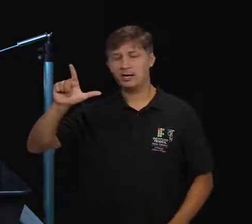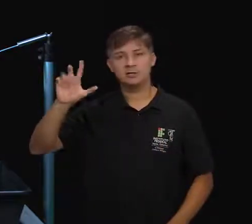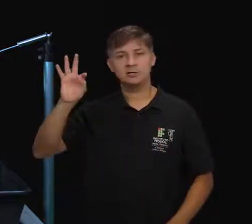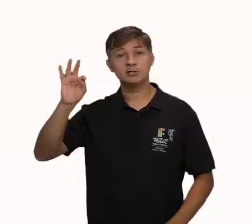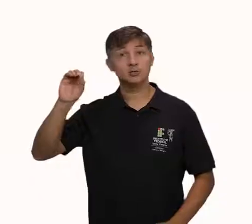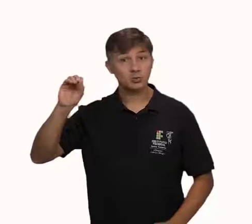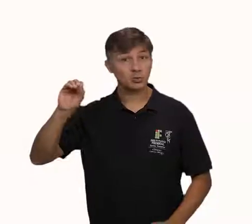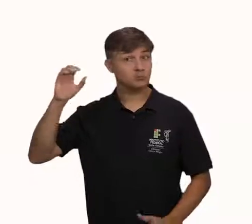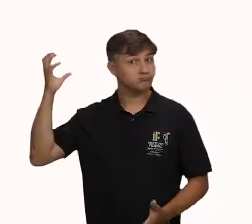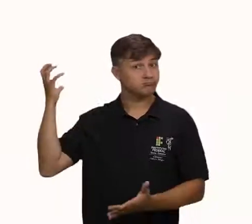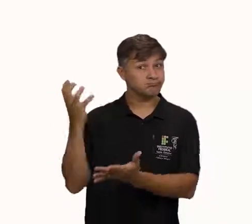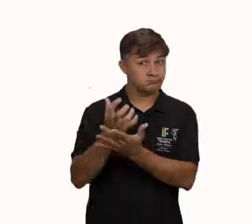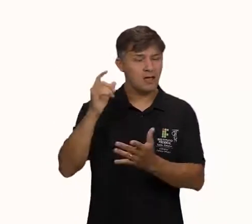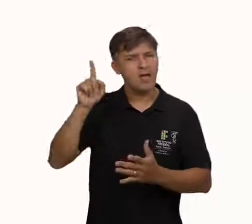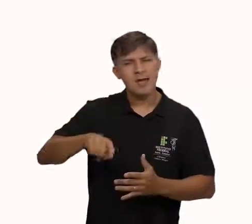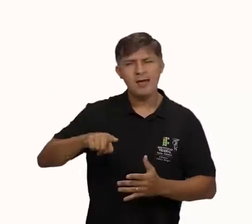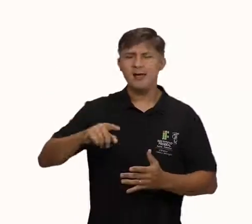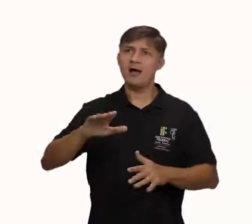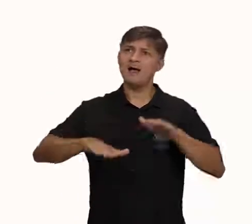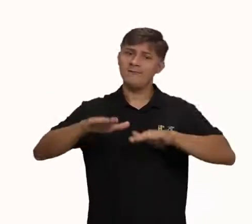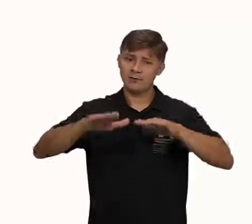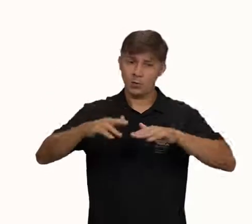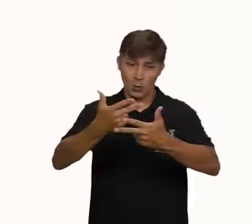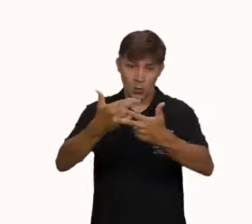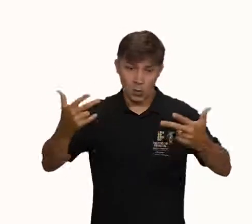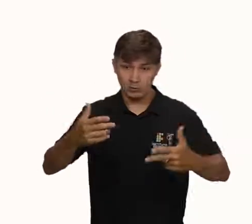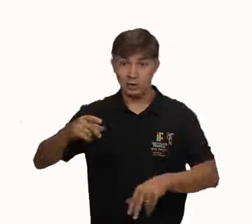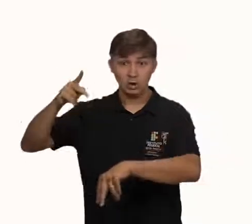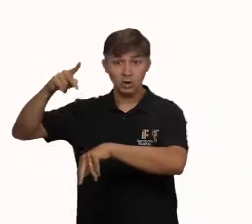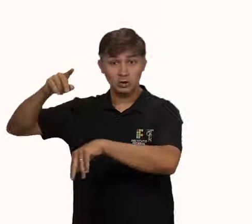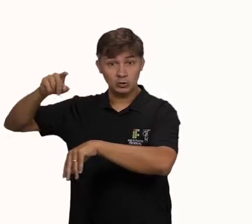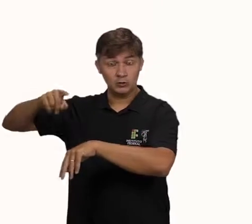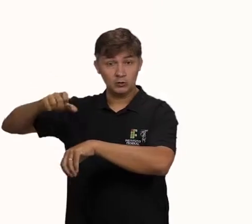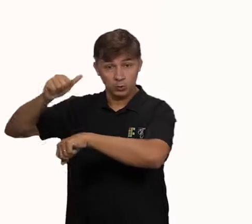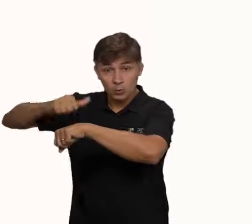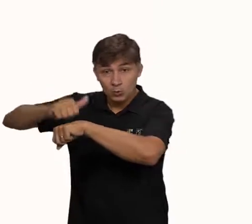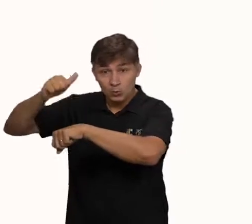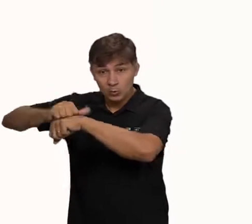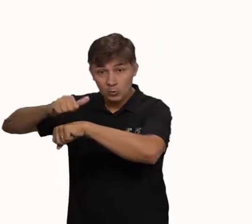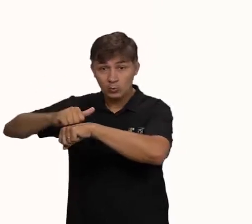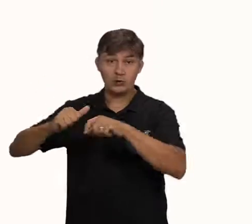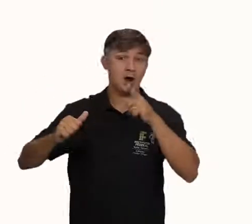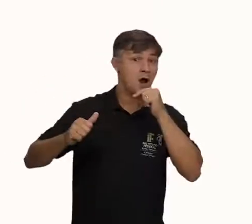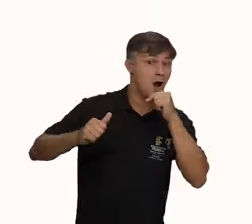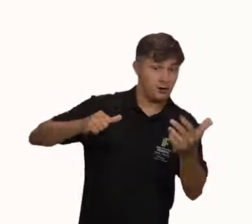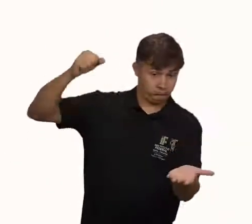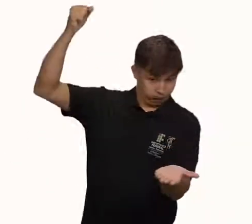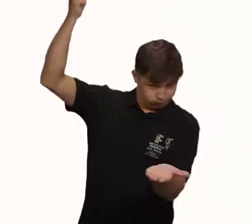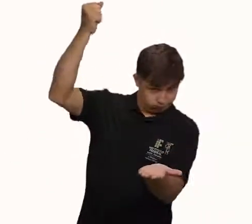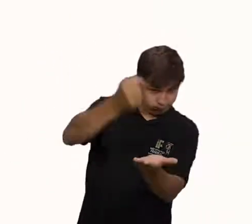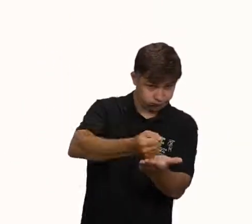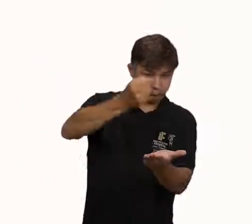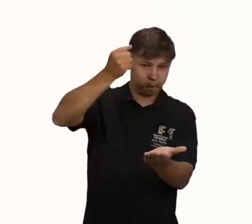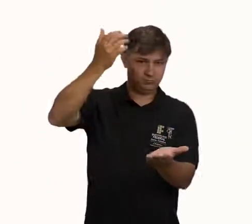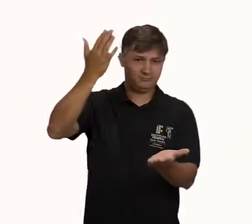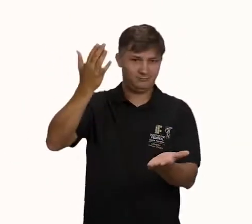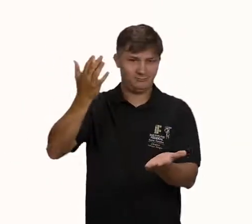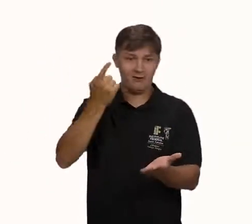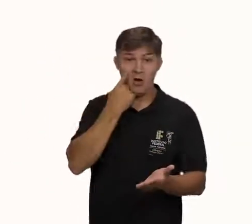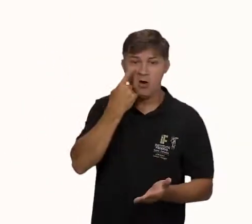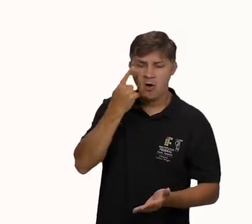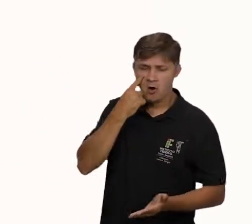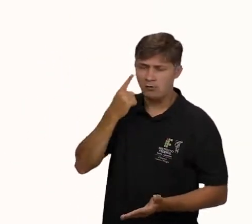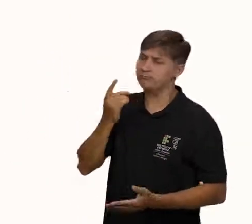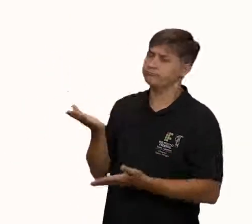impacto. O que é esse splash de alto impacto? É quando algo sólido atinge uma superfície de um líquido.